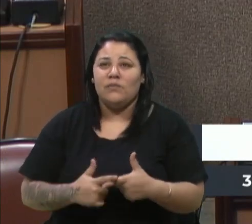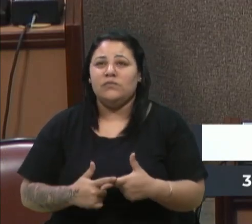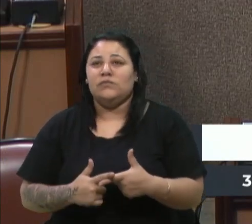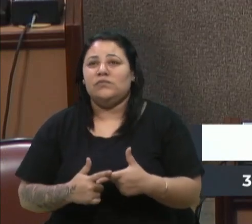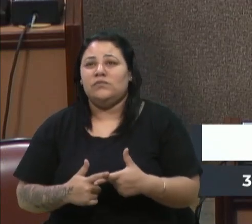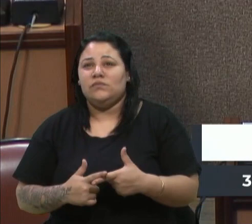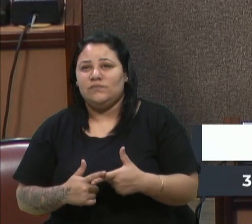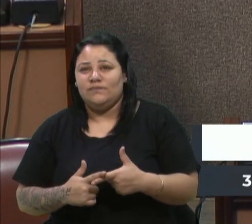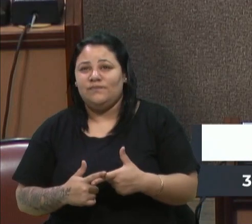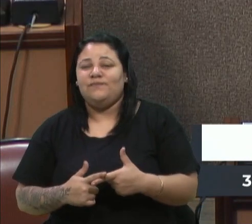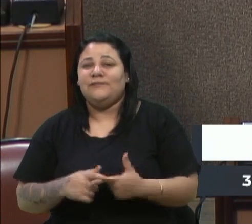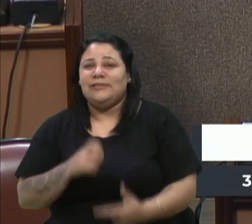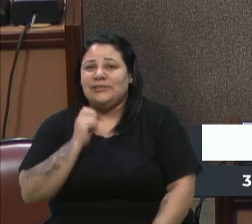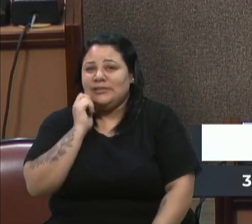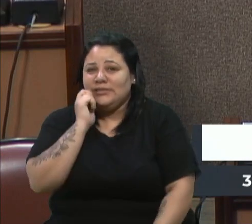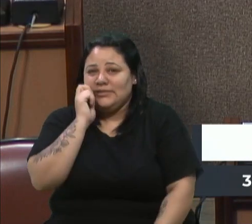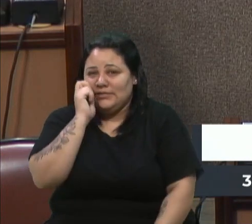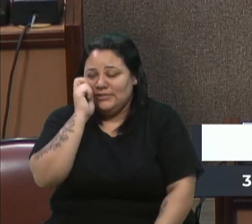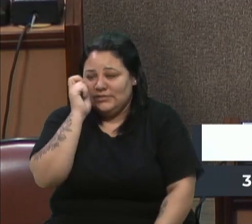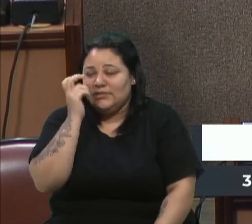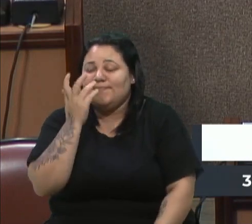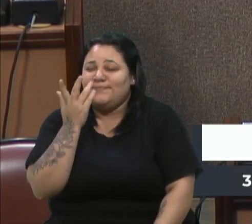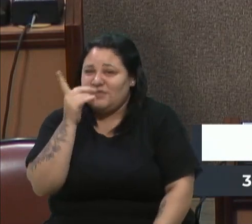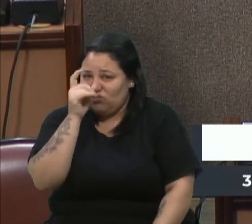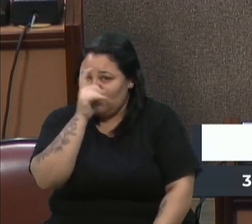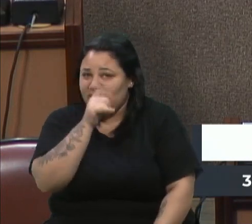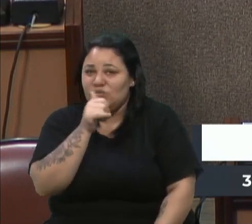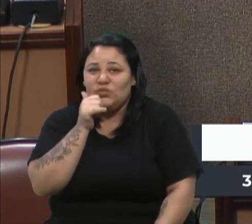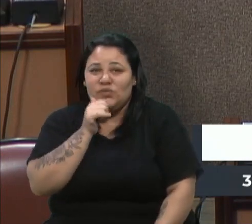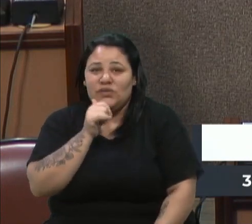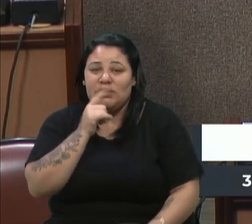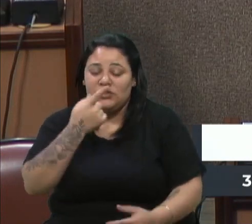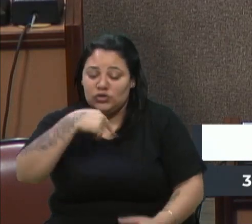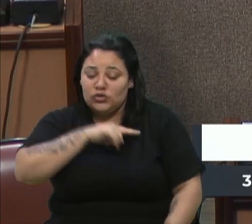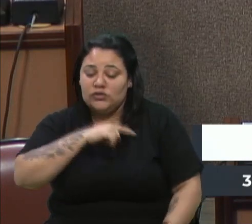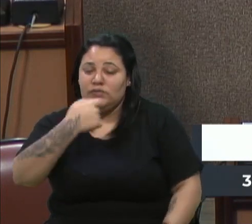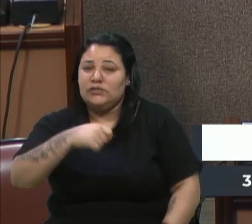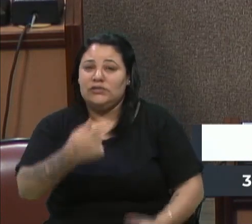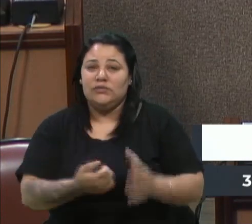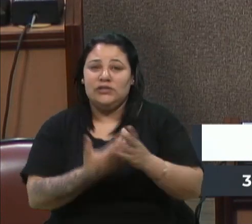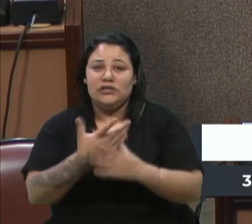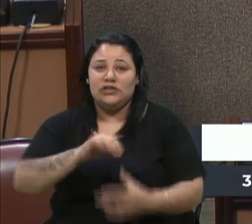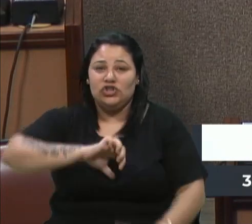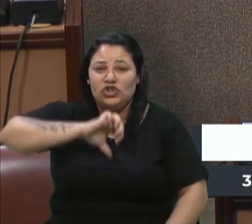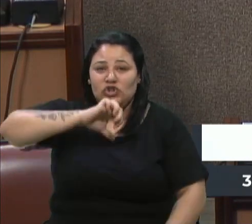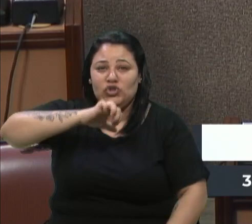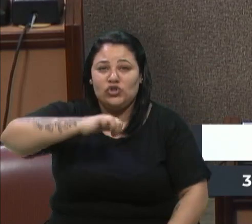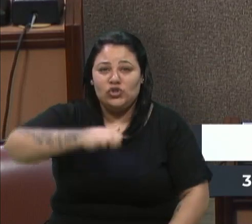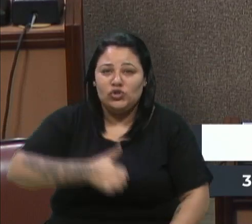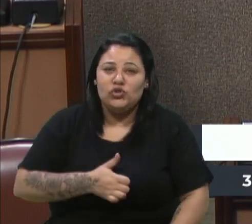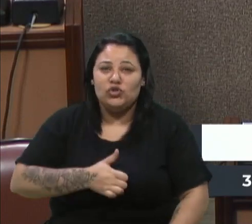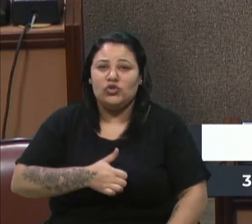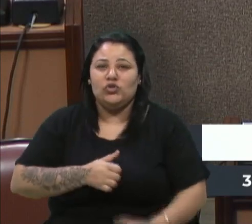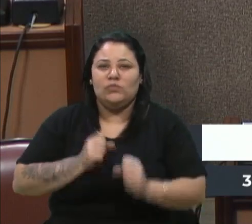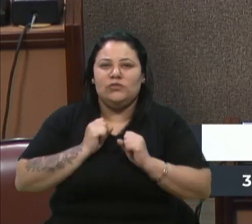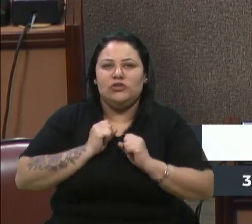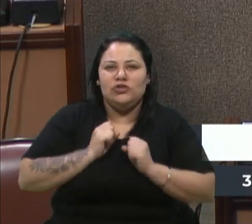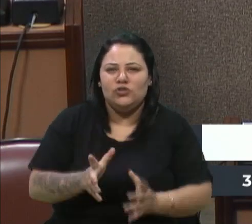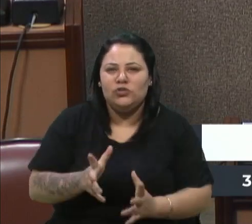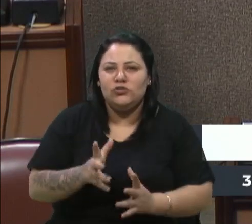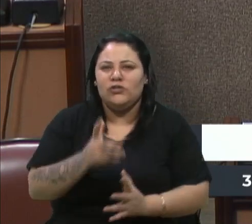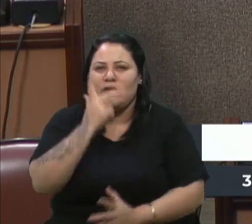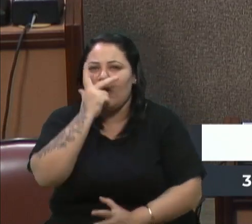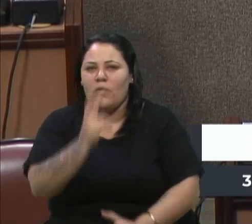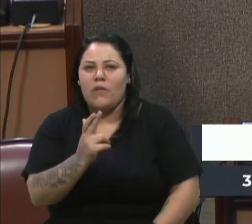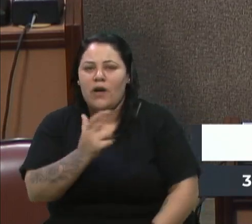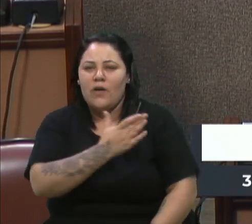de constrangimento, e a gente precisa, sim, através de ações como essas, através da educação, da fala, de